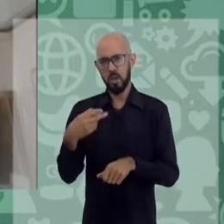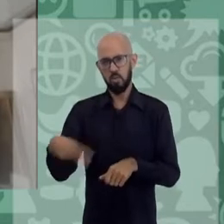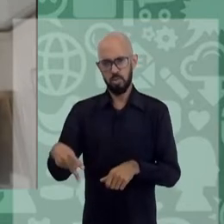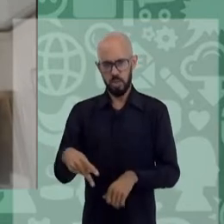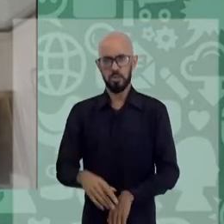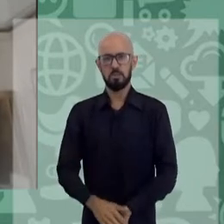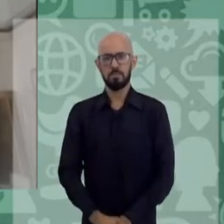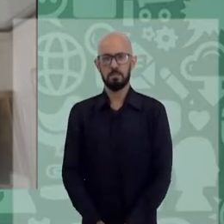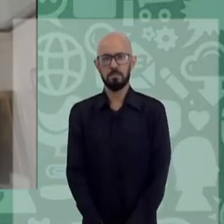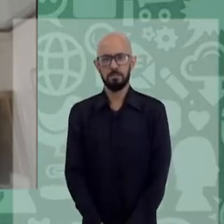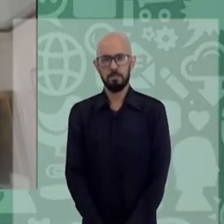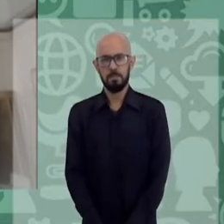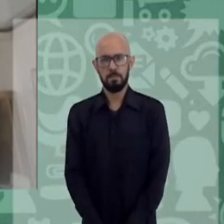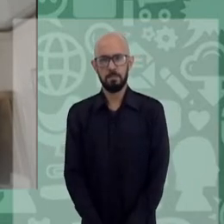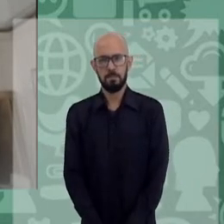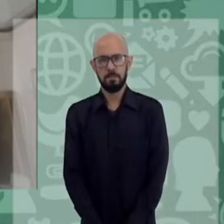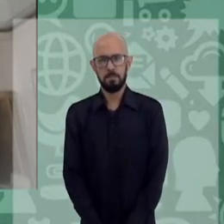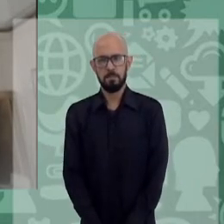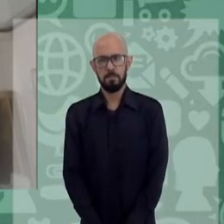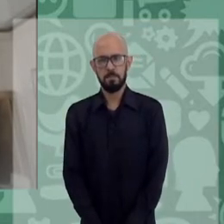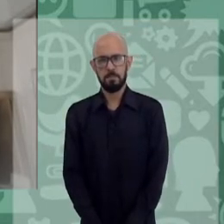sua opinião política.